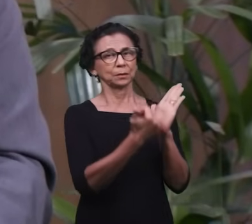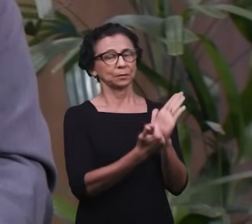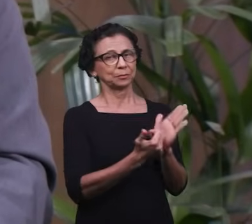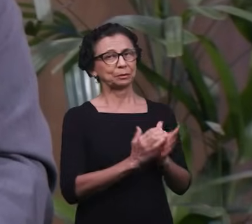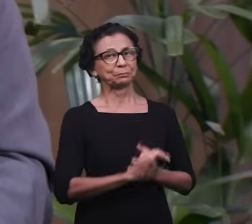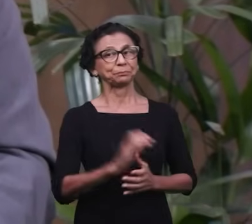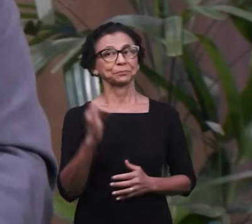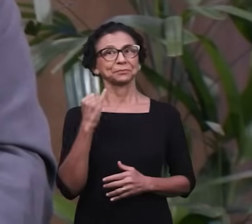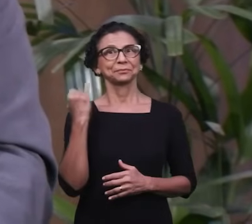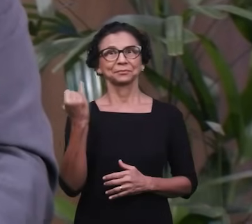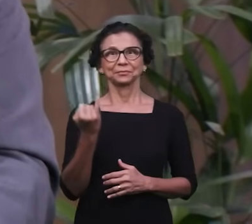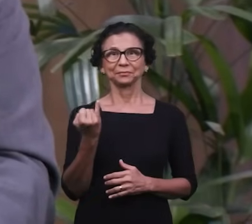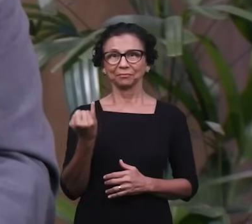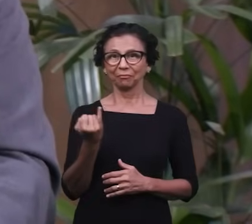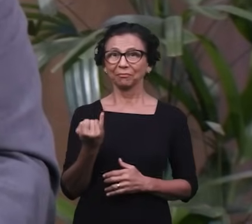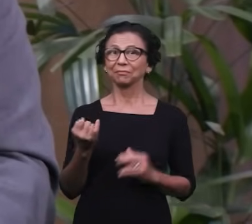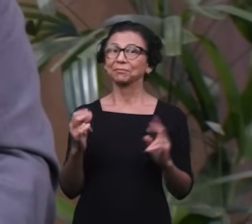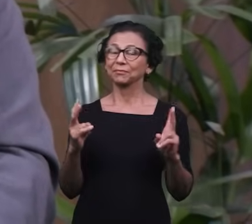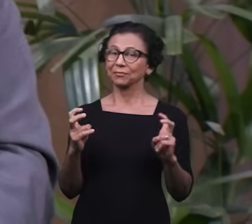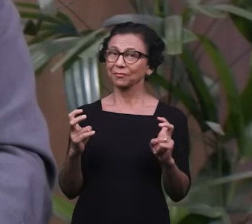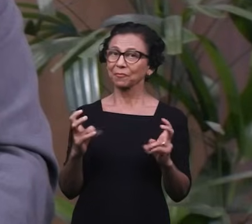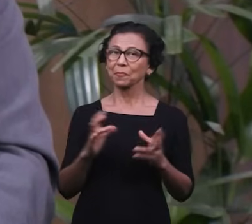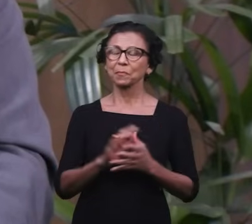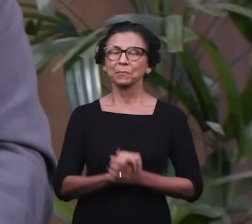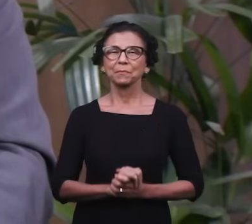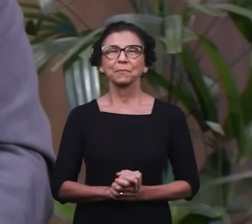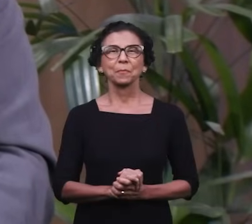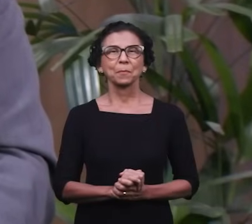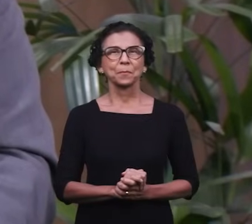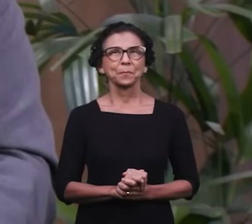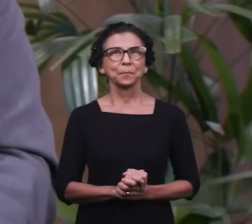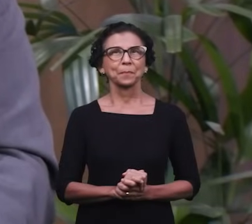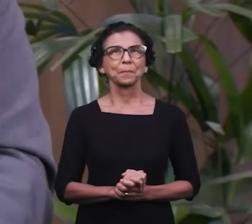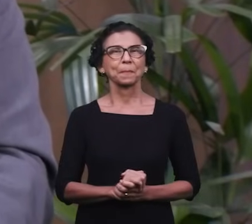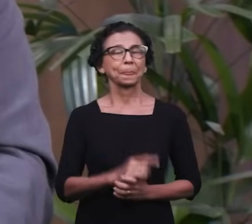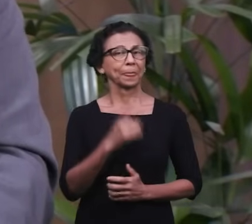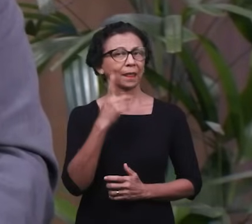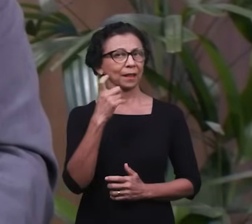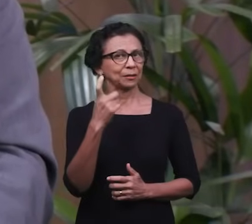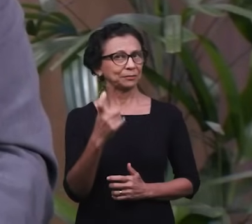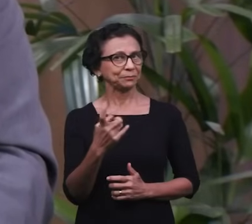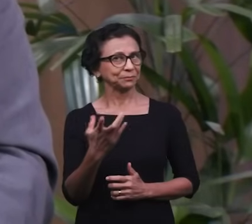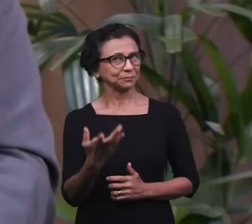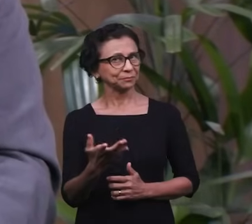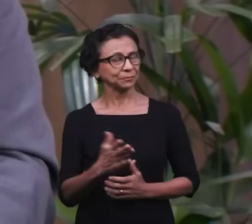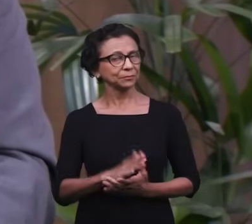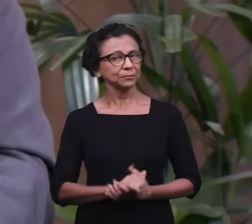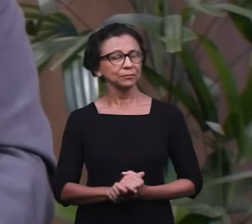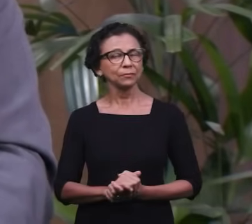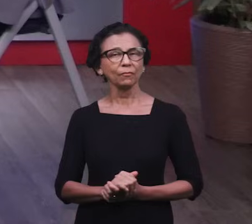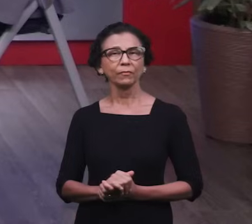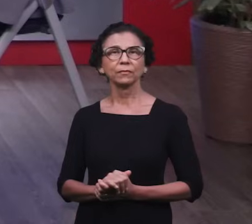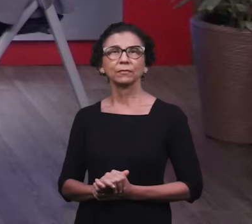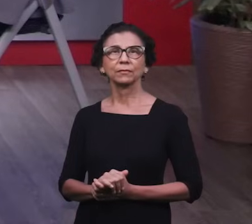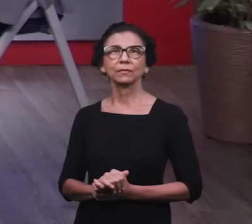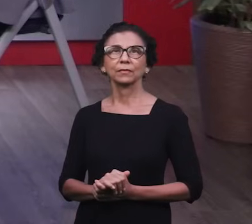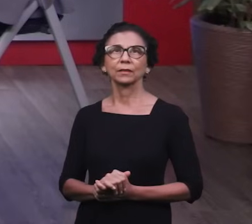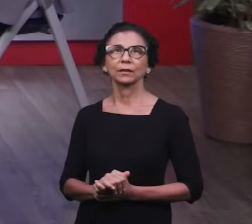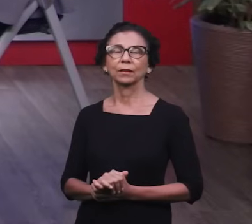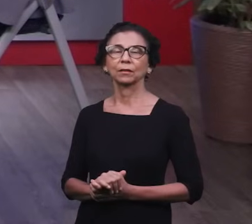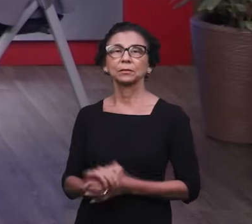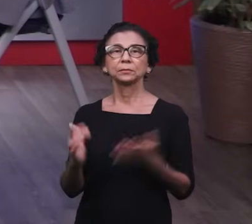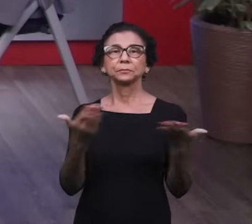que é tão importante e falar a respeito disso, e é muito interessante. Para falar sobre esse tema,